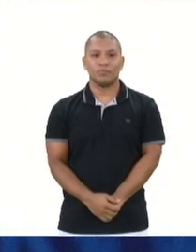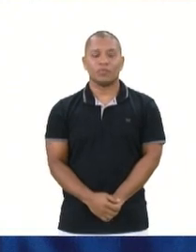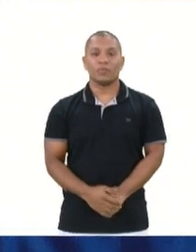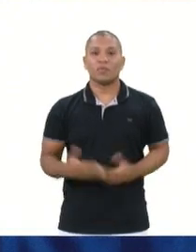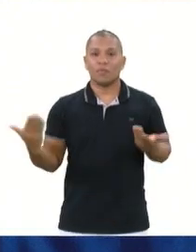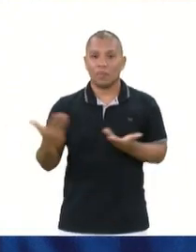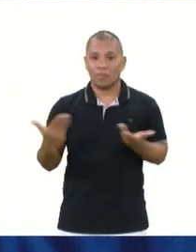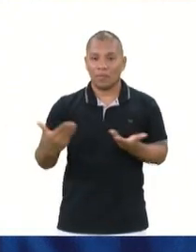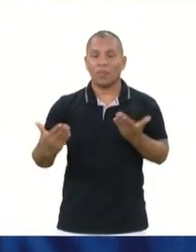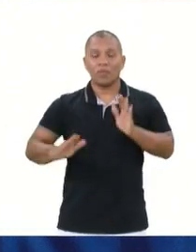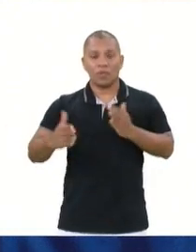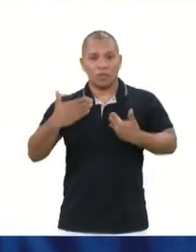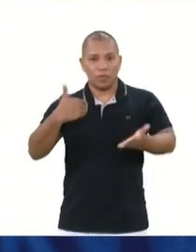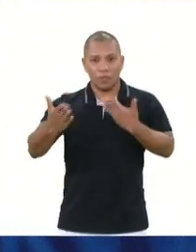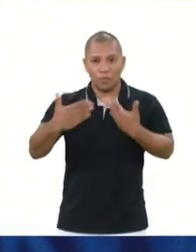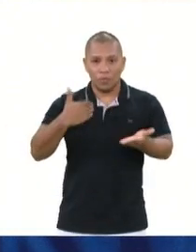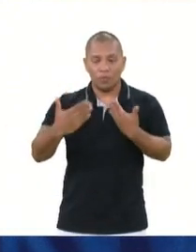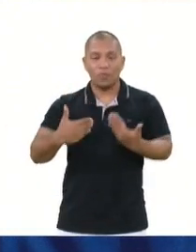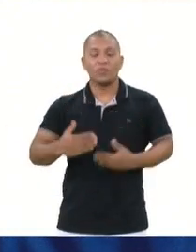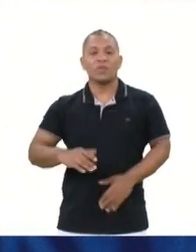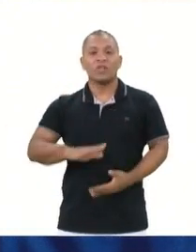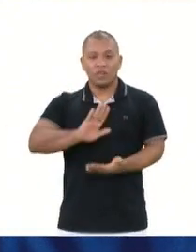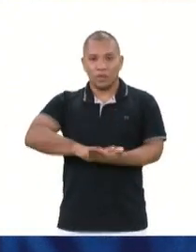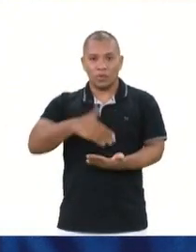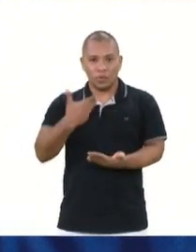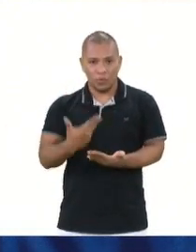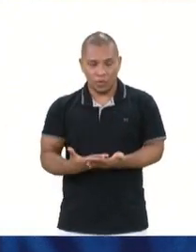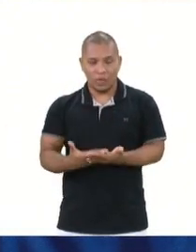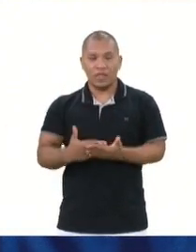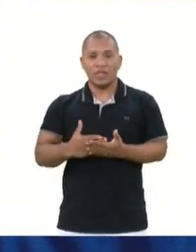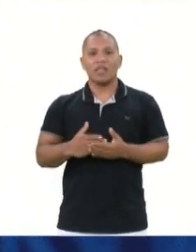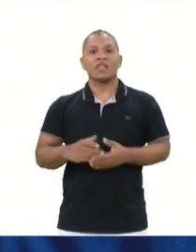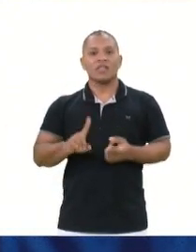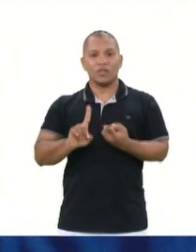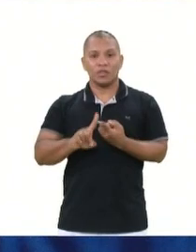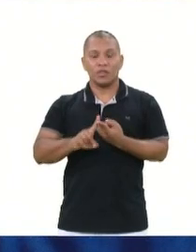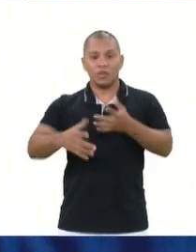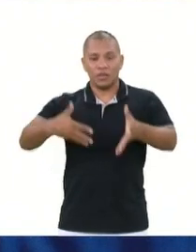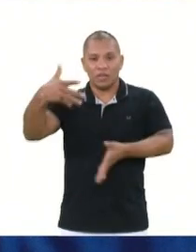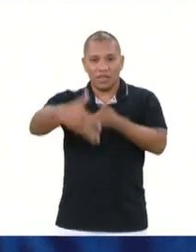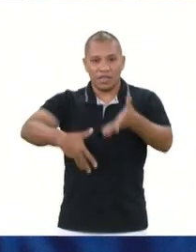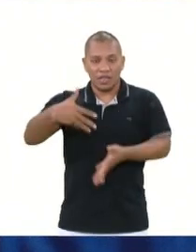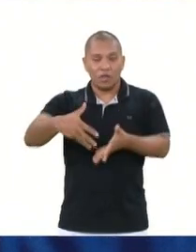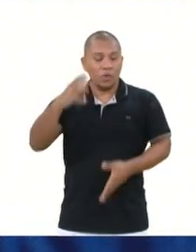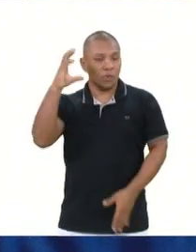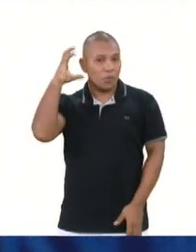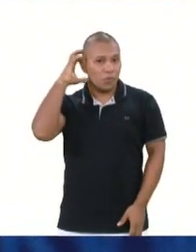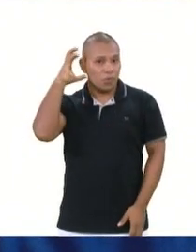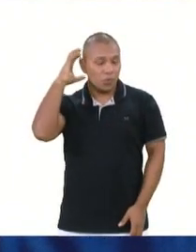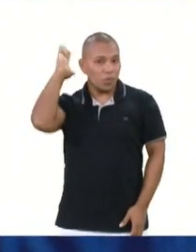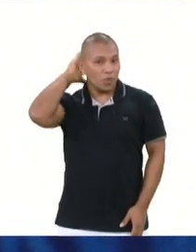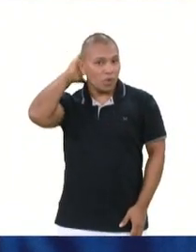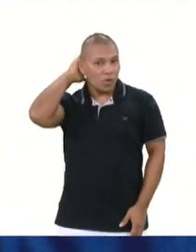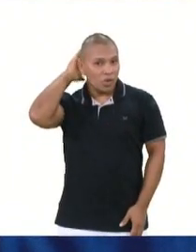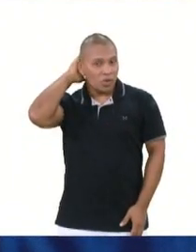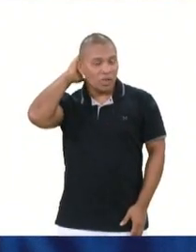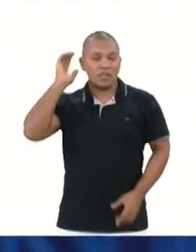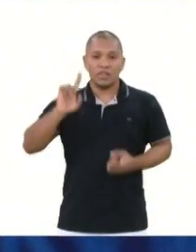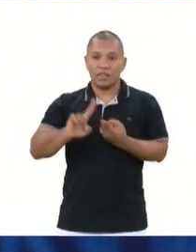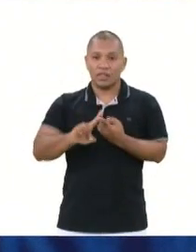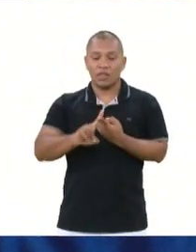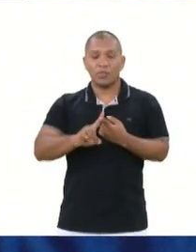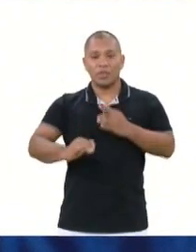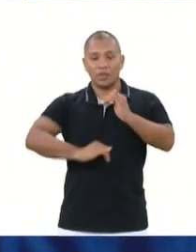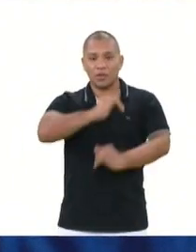Este debate tem transmissão simultânea através da Rádio Clube do Pará e pelo portal DOL.